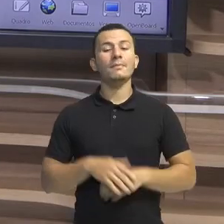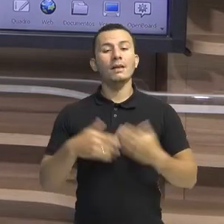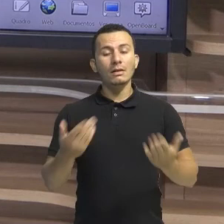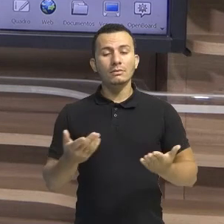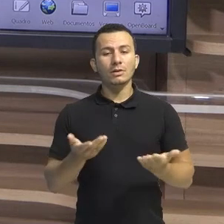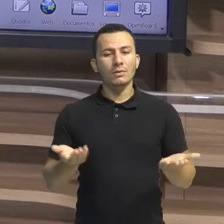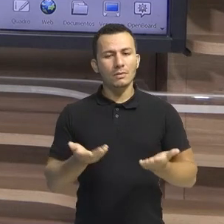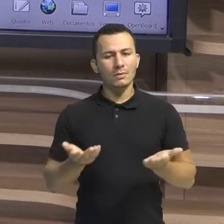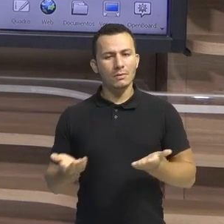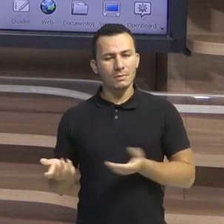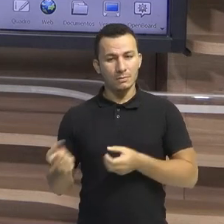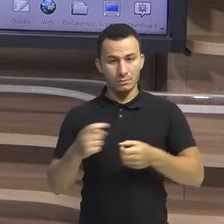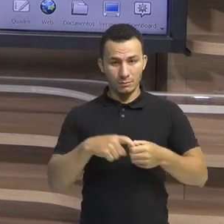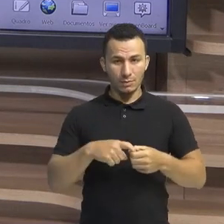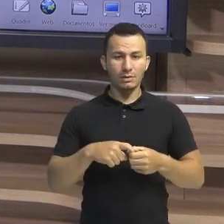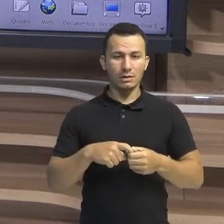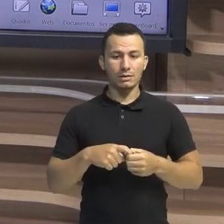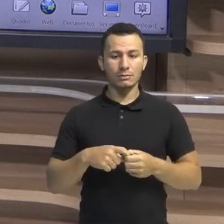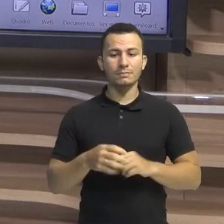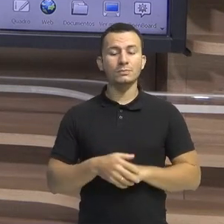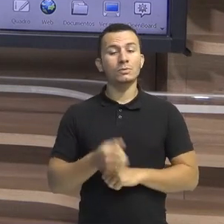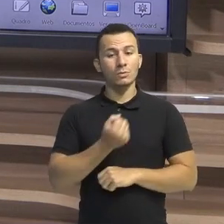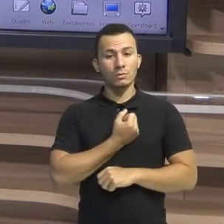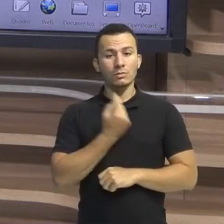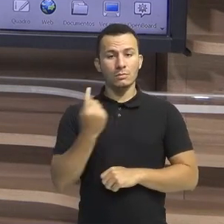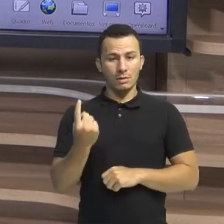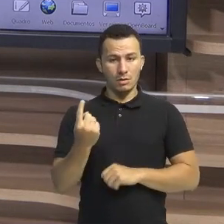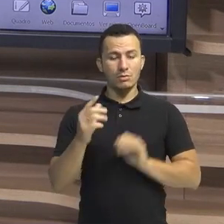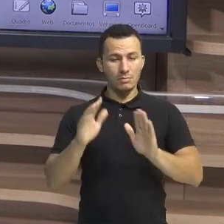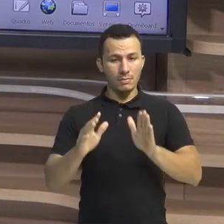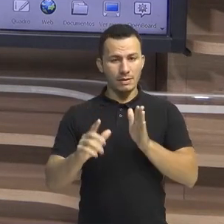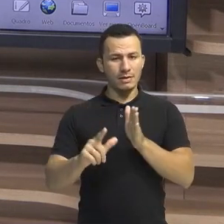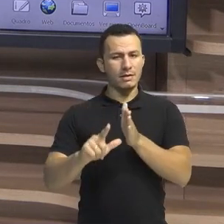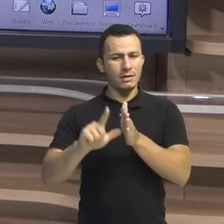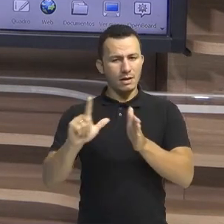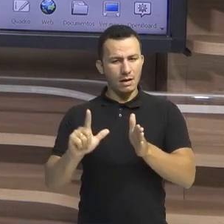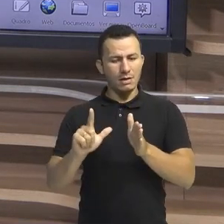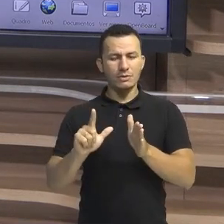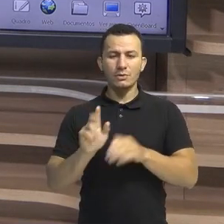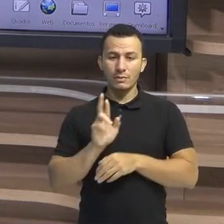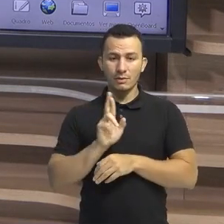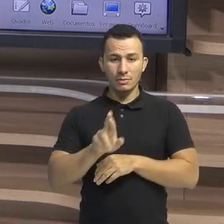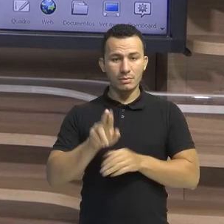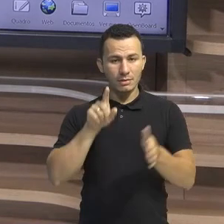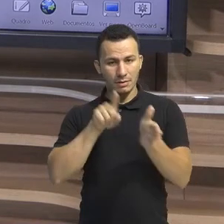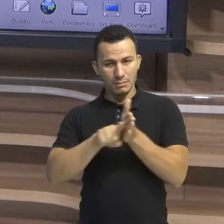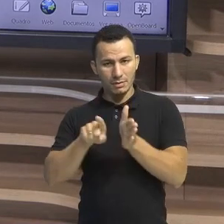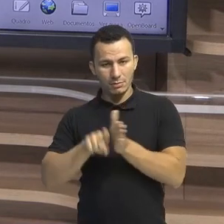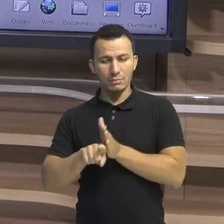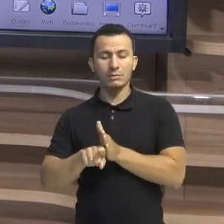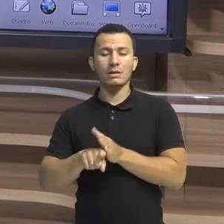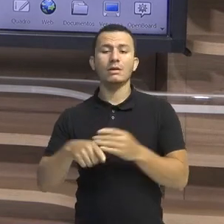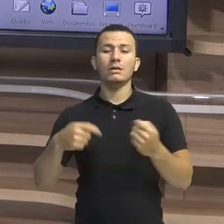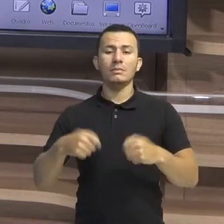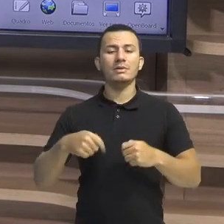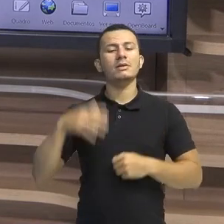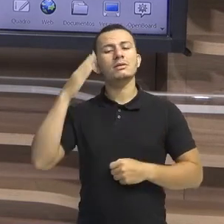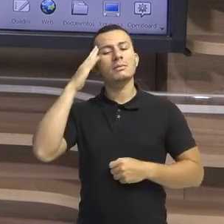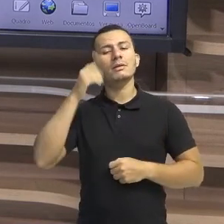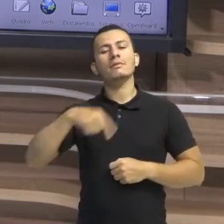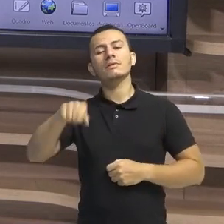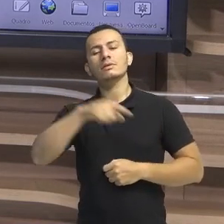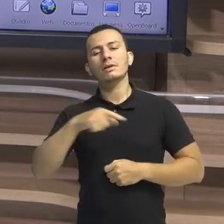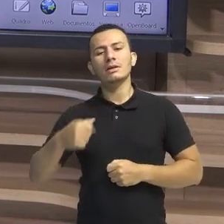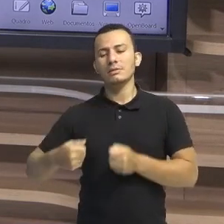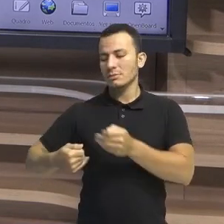Então, pessoal, estamos voltando aqui com a nossa questão. Antes de eu responder aqui, verificar o gabarito, eu quero ver o que vocês